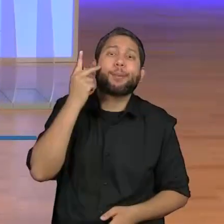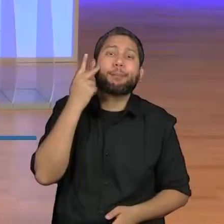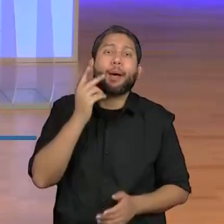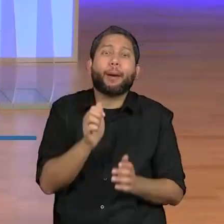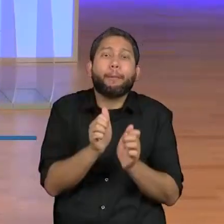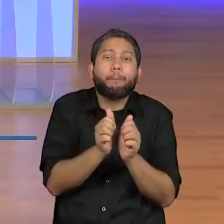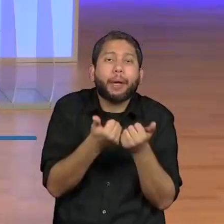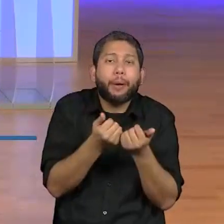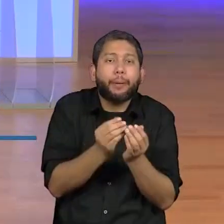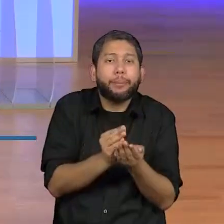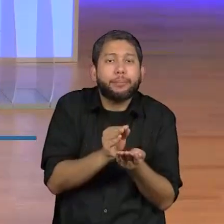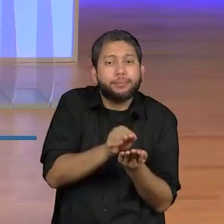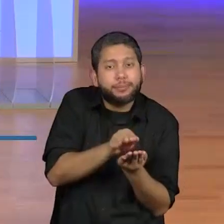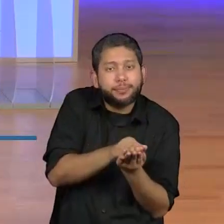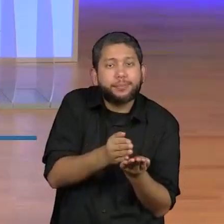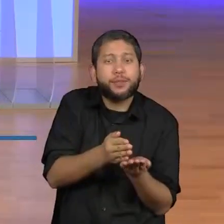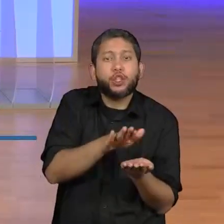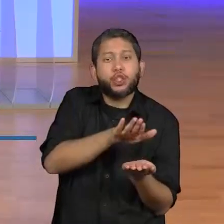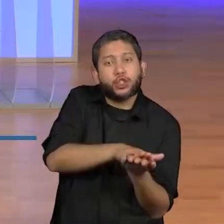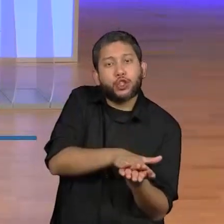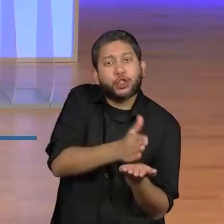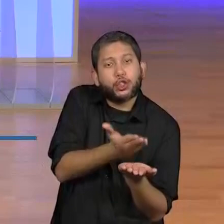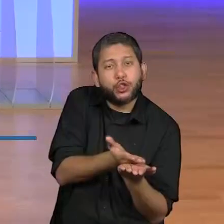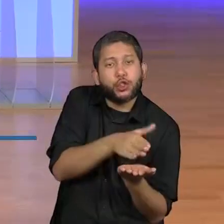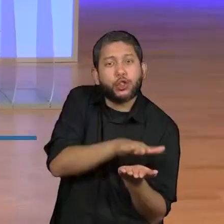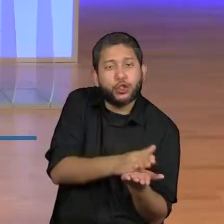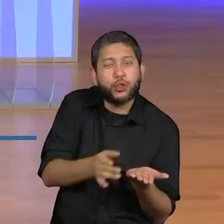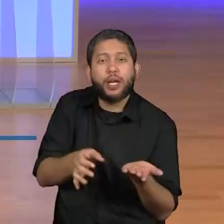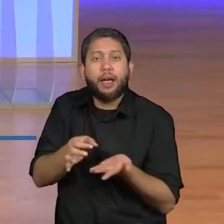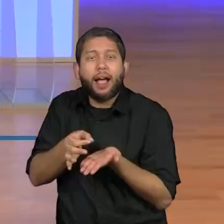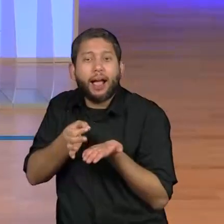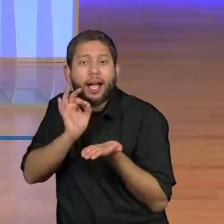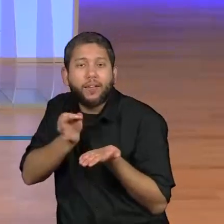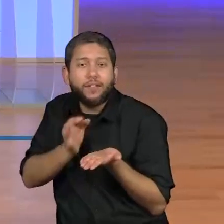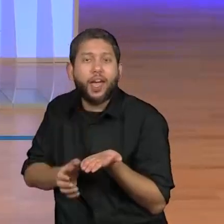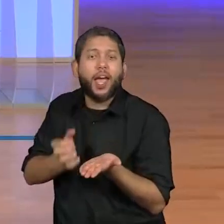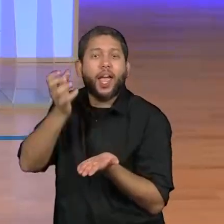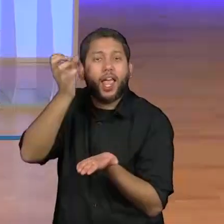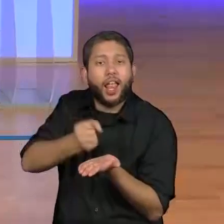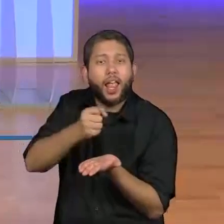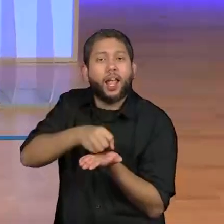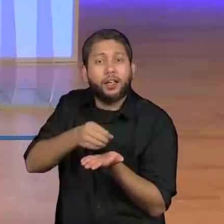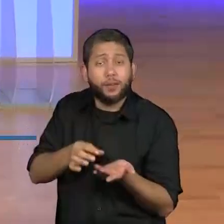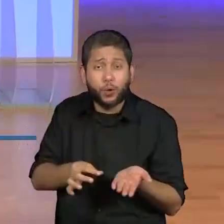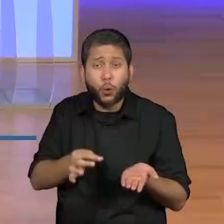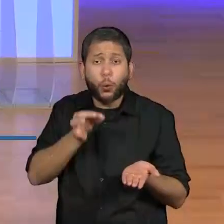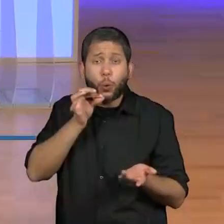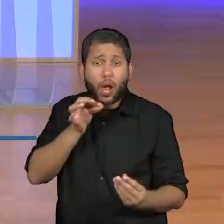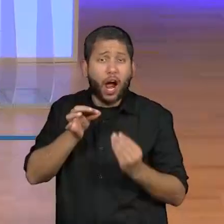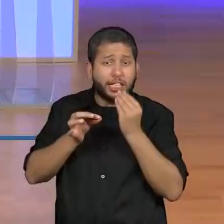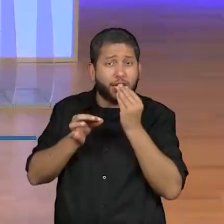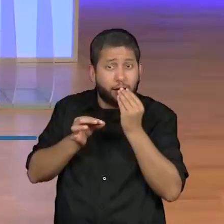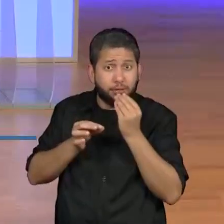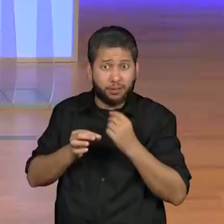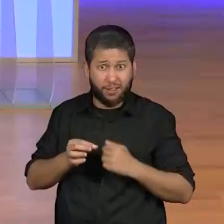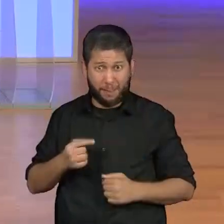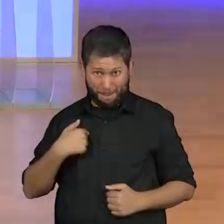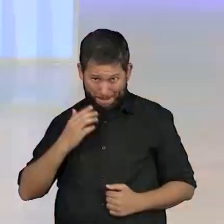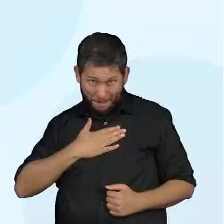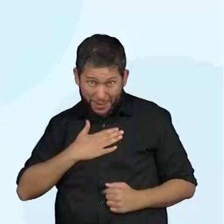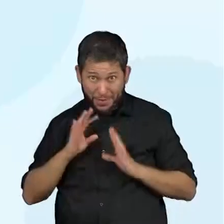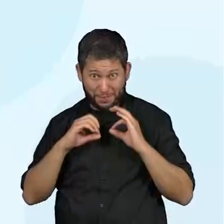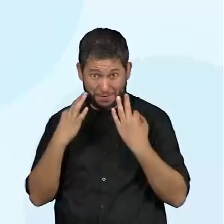pãozinho com café, leite. A gente não se contenta só com isso, não. Muito legal. E aí, dentro desses costumes, além